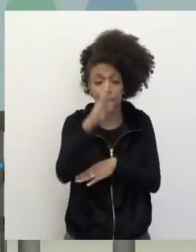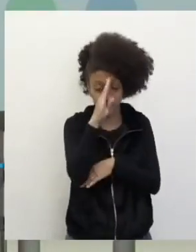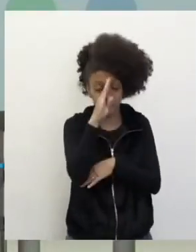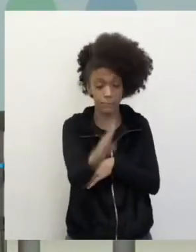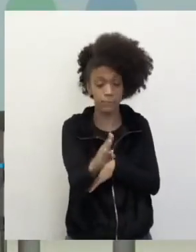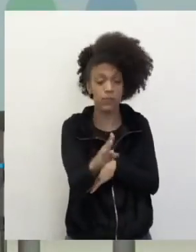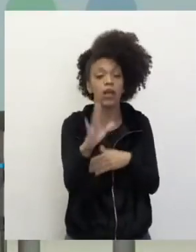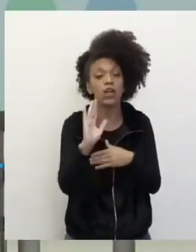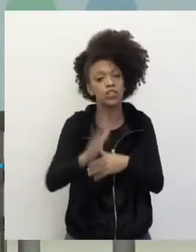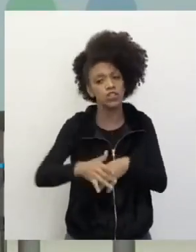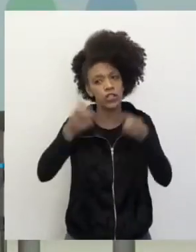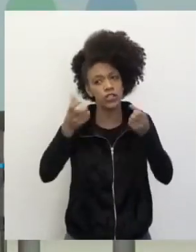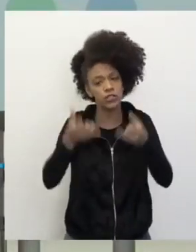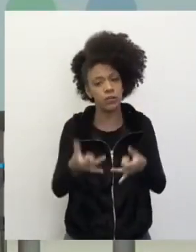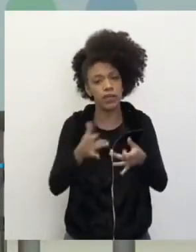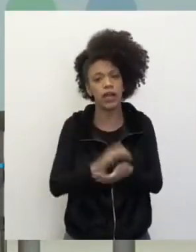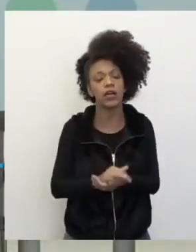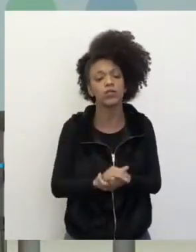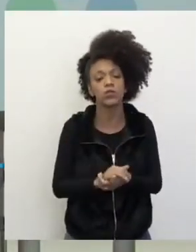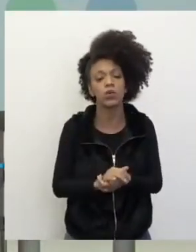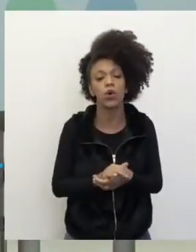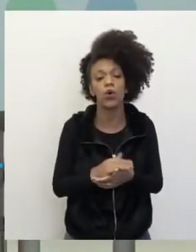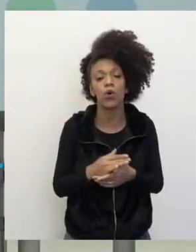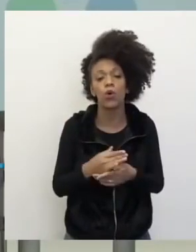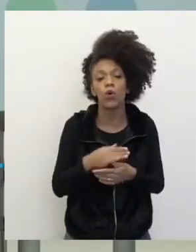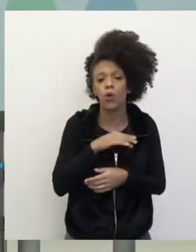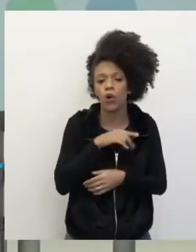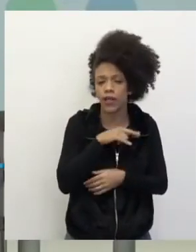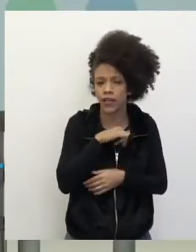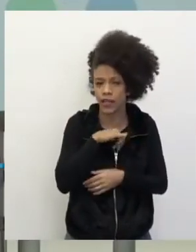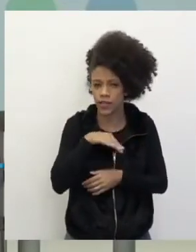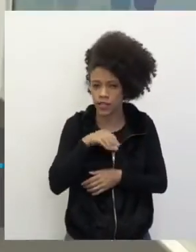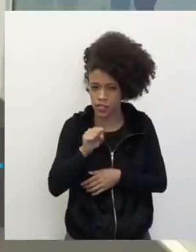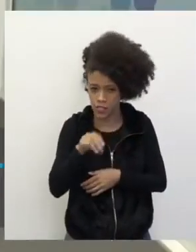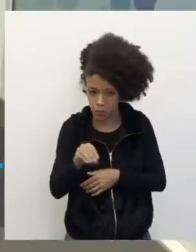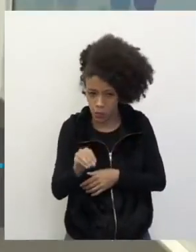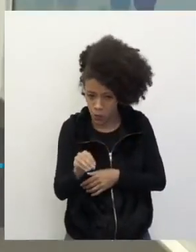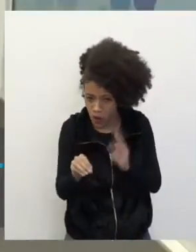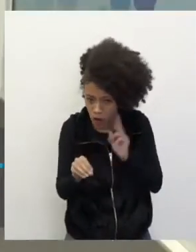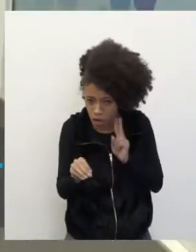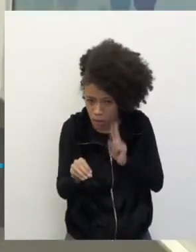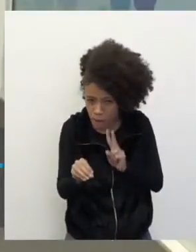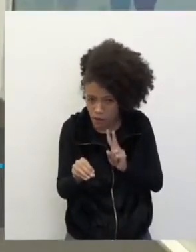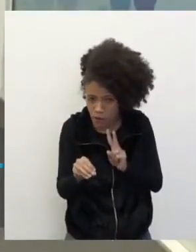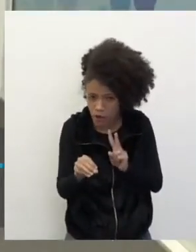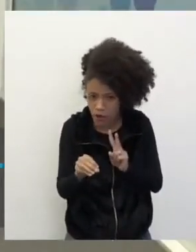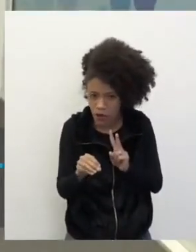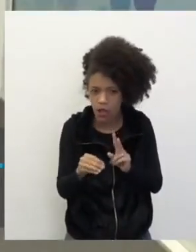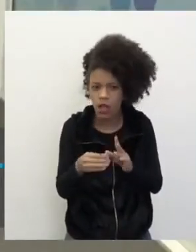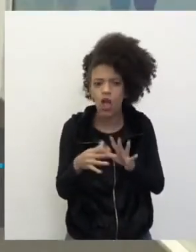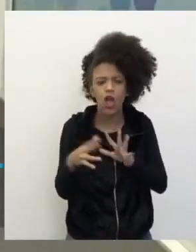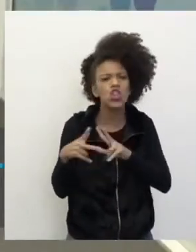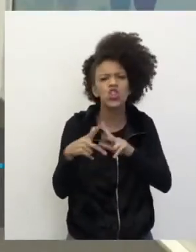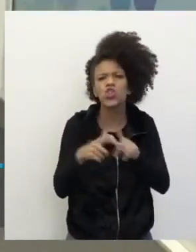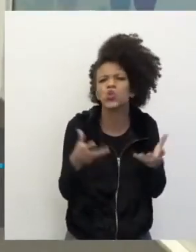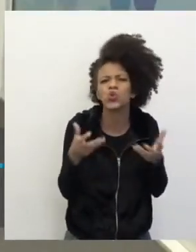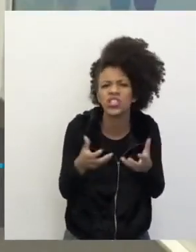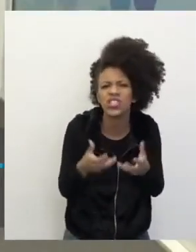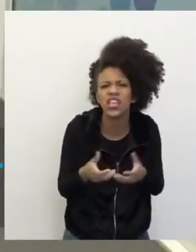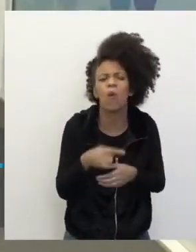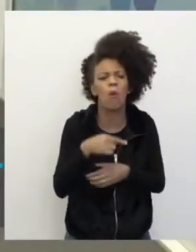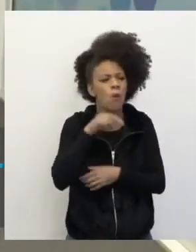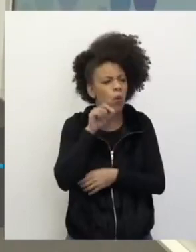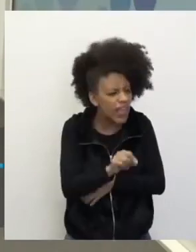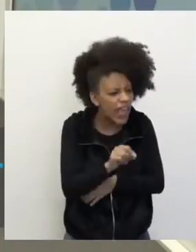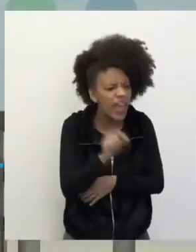já tinha falado muito na questão do queísmo, lembra que a gente tinha falado na questão do queísmo? Sim, que serve para tudo, né? Tudo a gente quer colocar um quê, tudo a gente